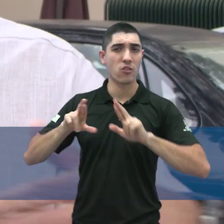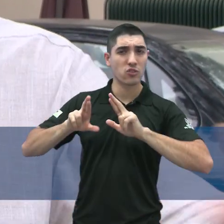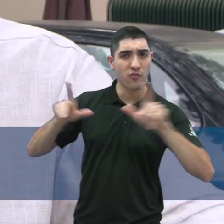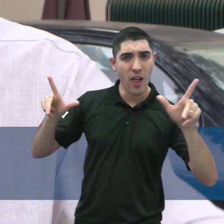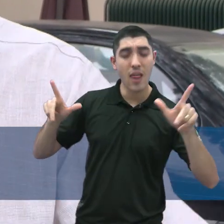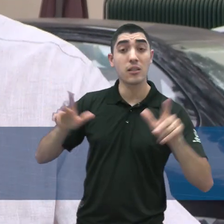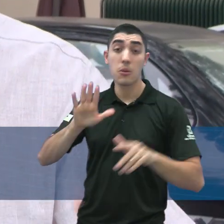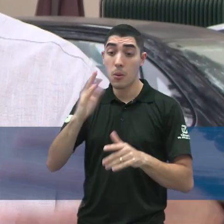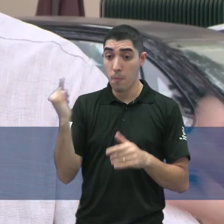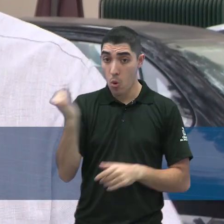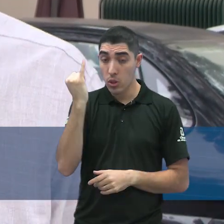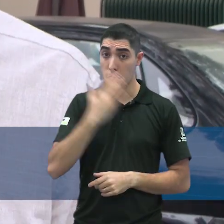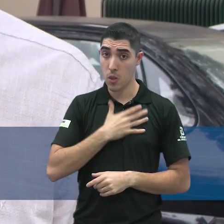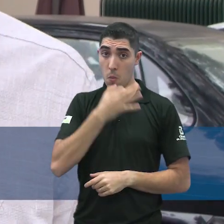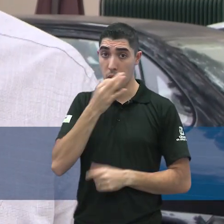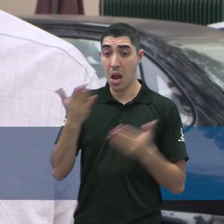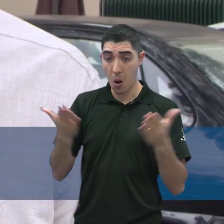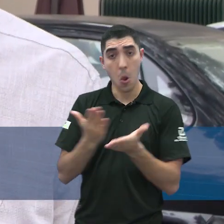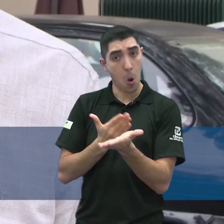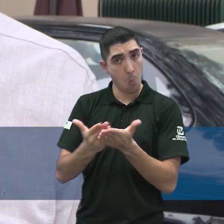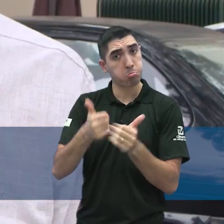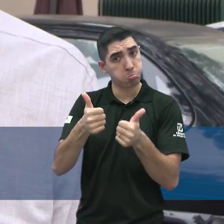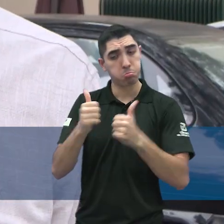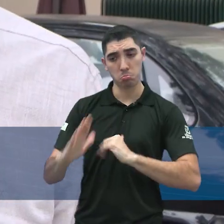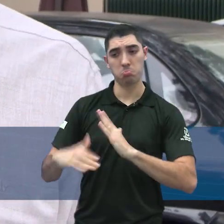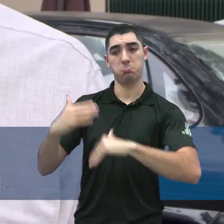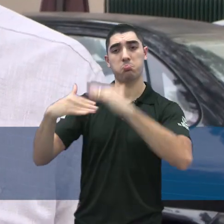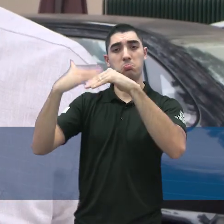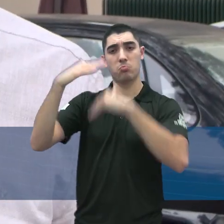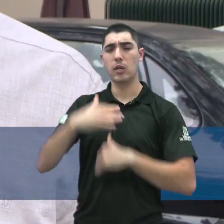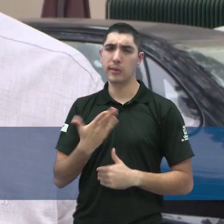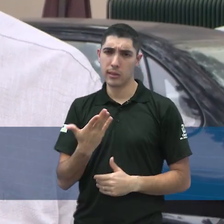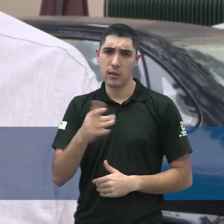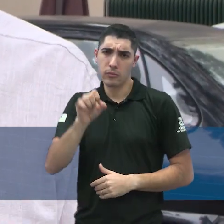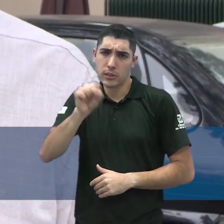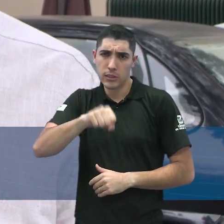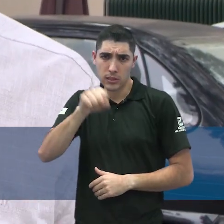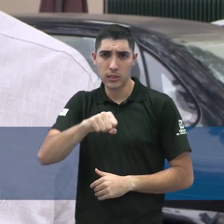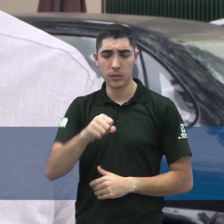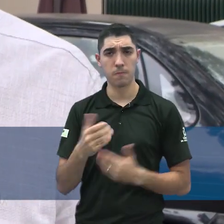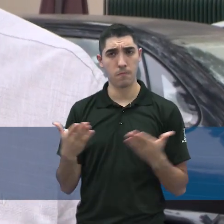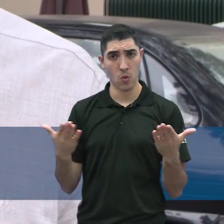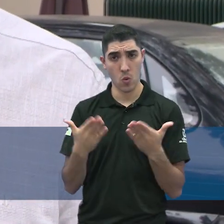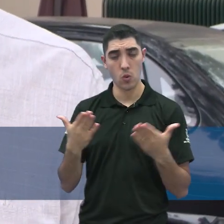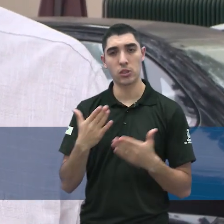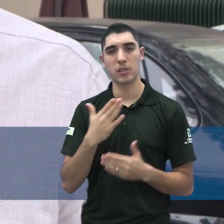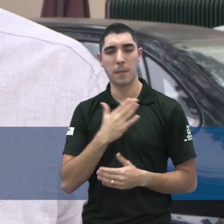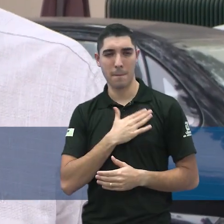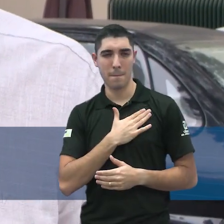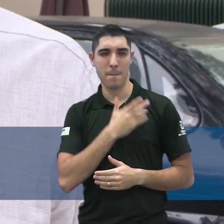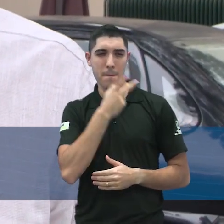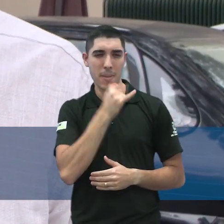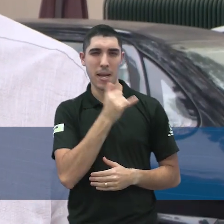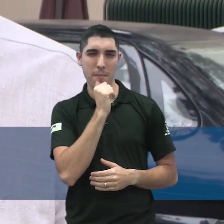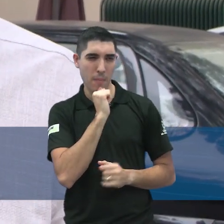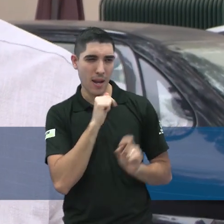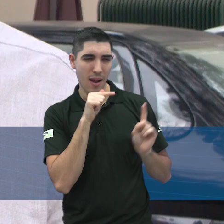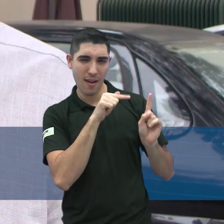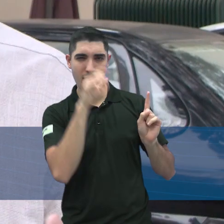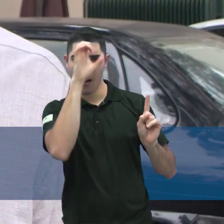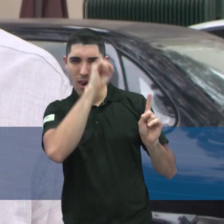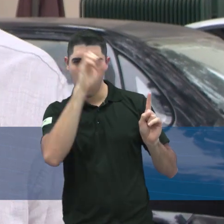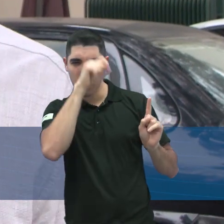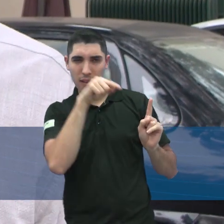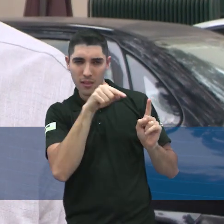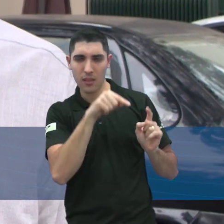importante é que vem evoluindo ao longo das gerações. Então, com certeza, a criação que meus pais tiveram,